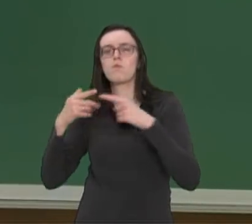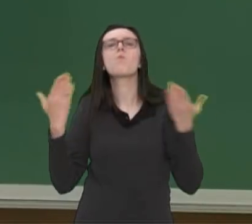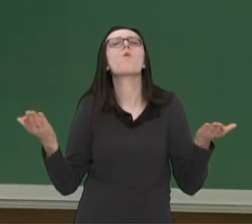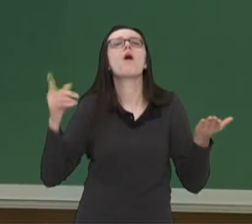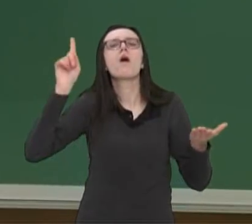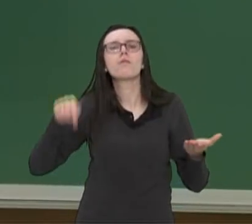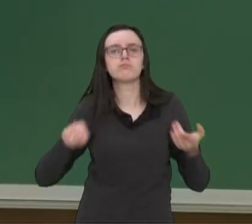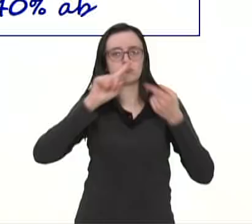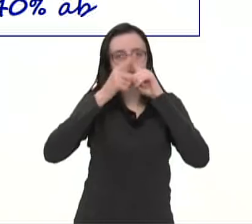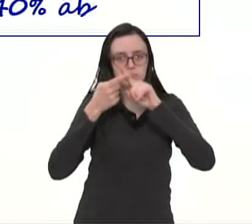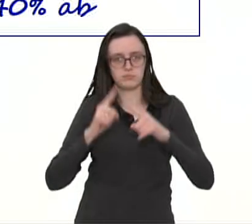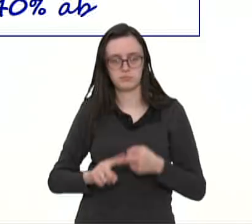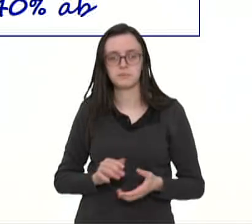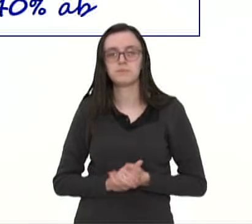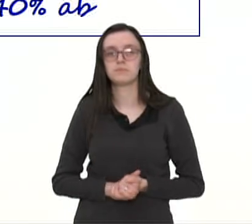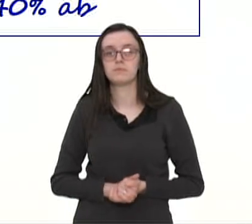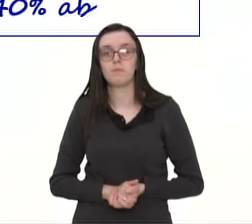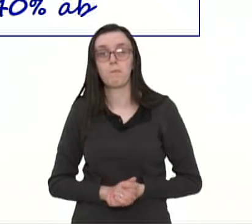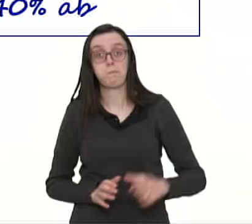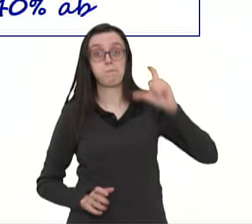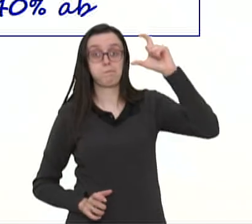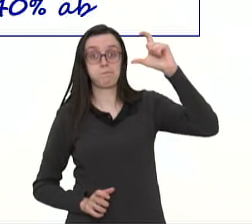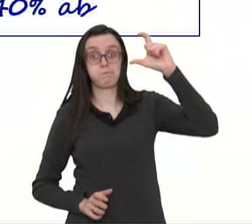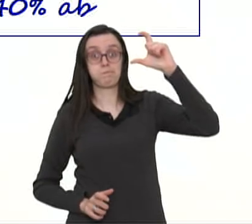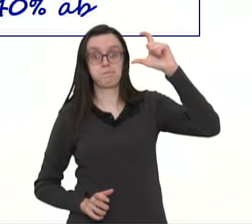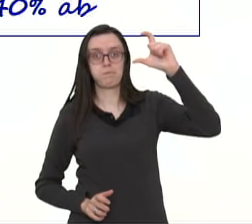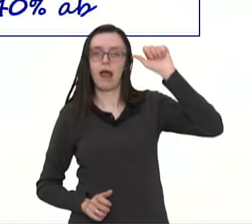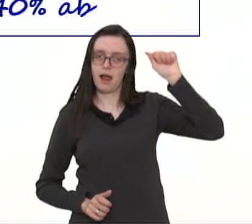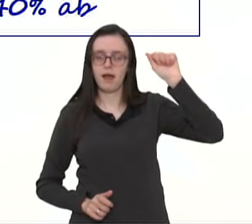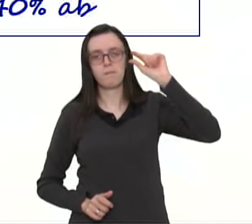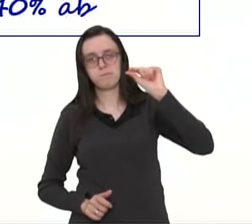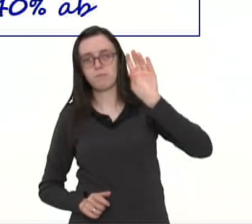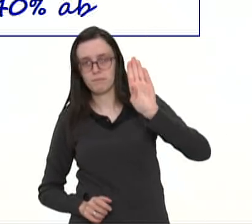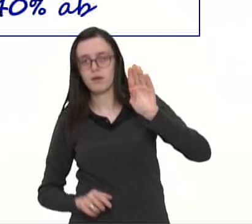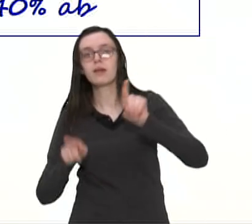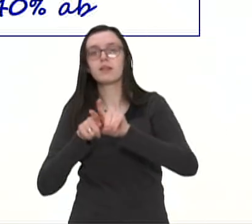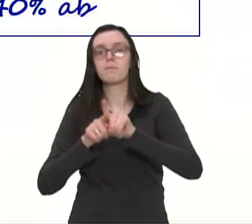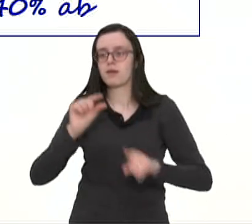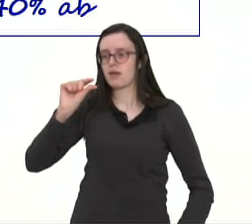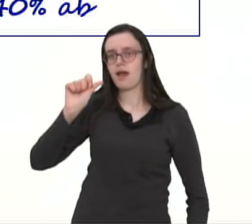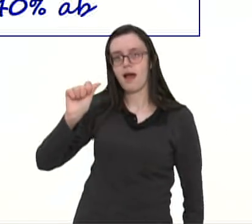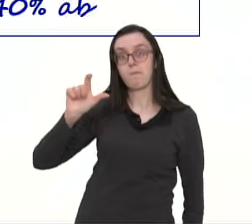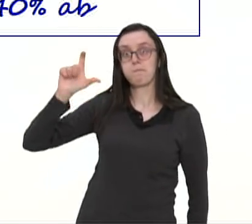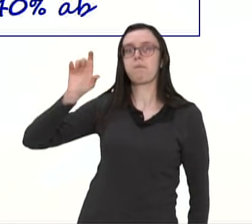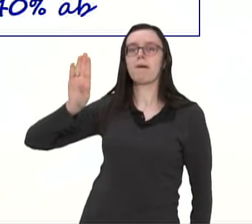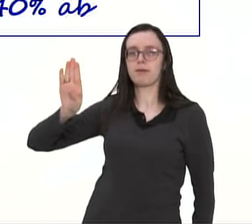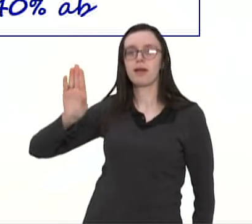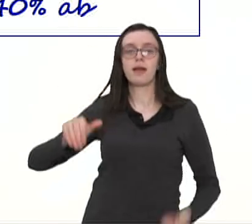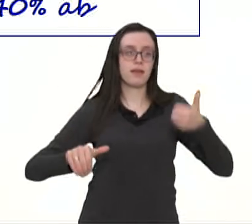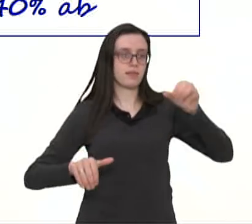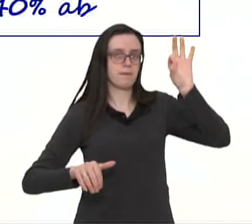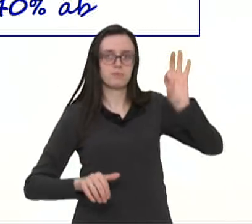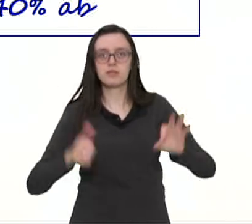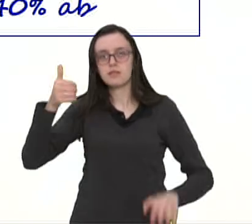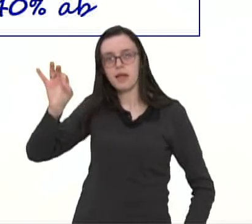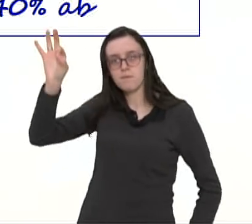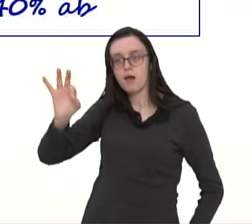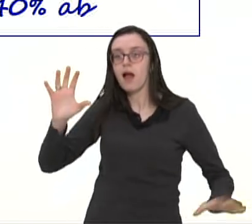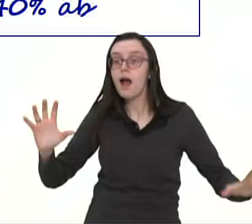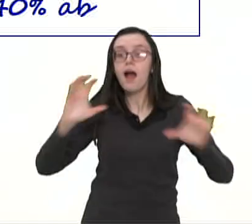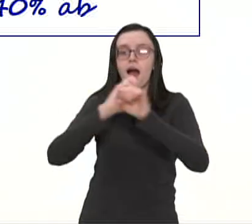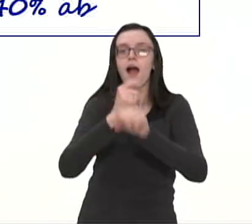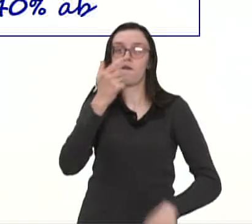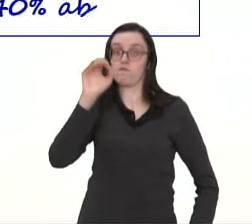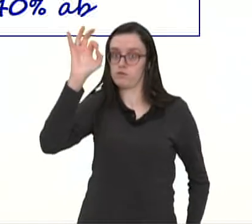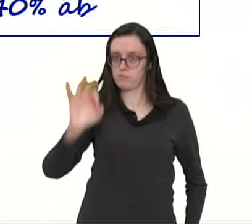meus recombinantes? O azão bezinho e o azinho bezão. 10% para cada um, tá? Para somar os